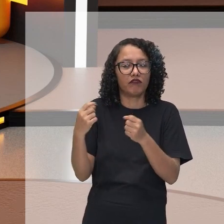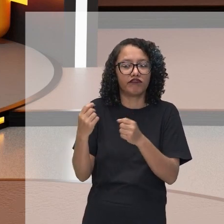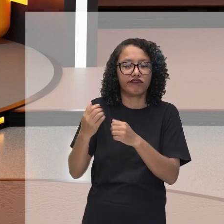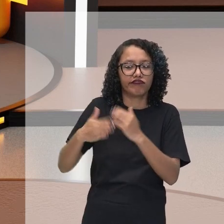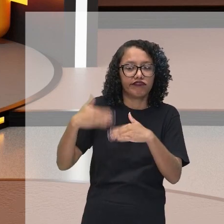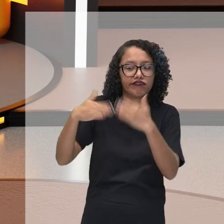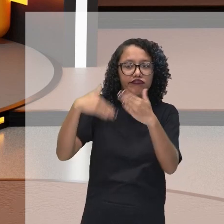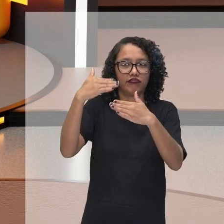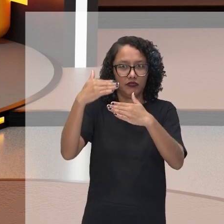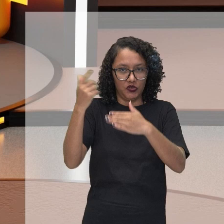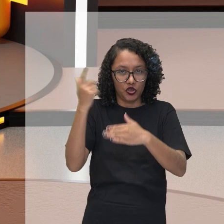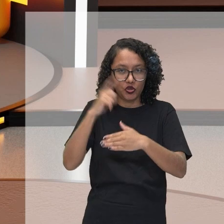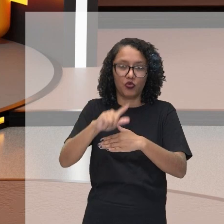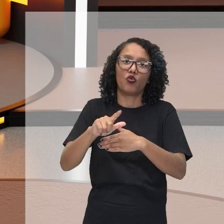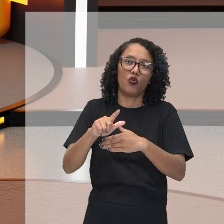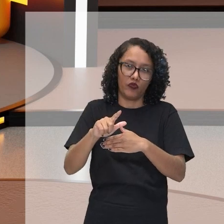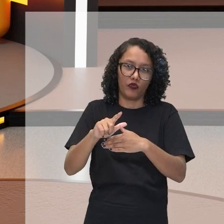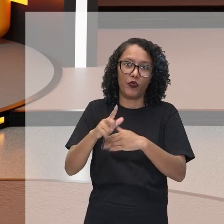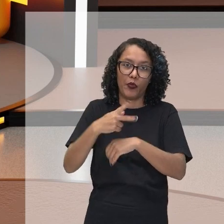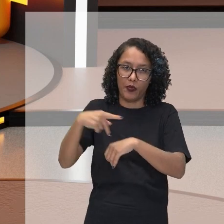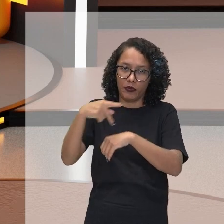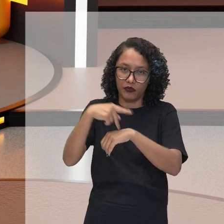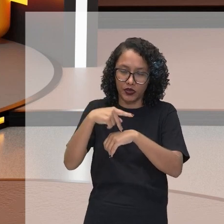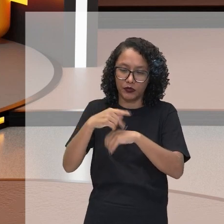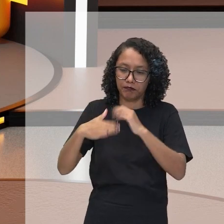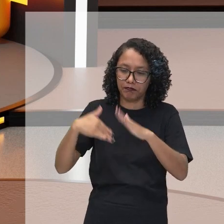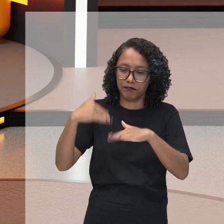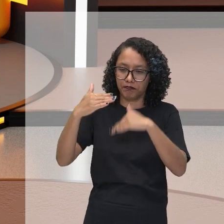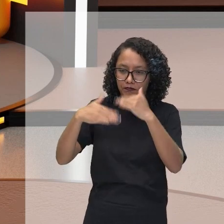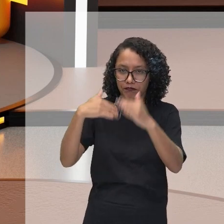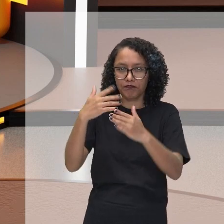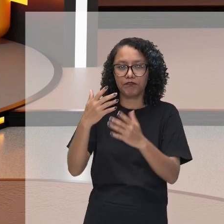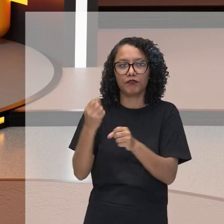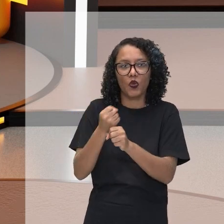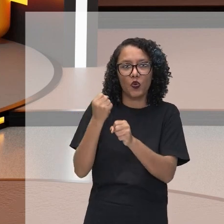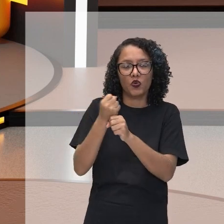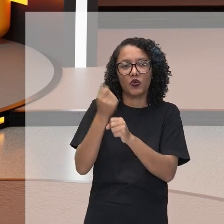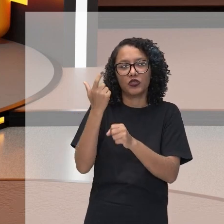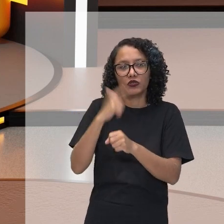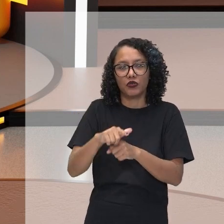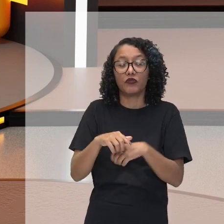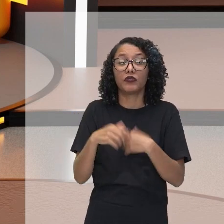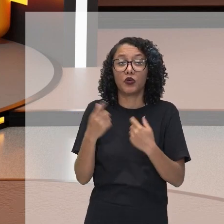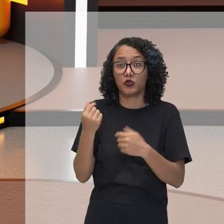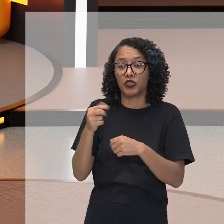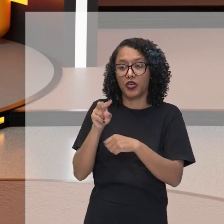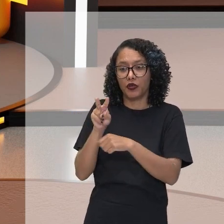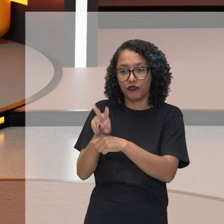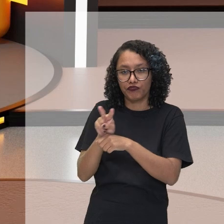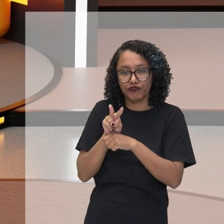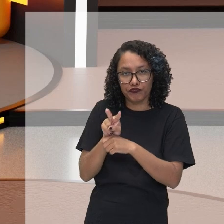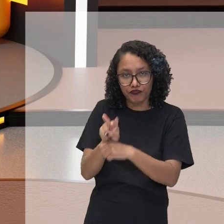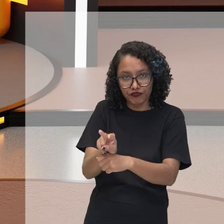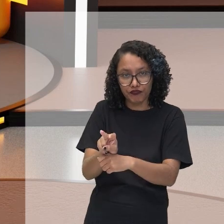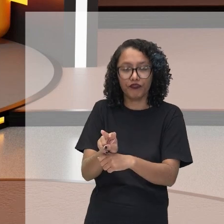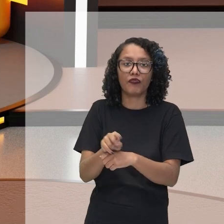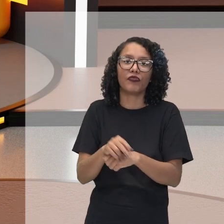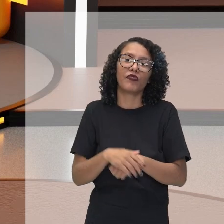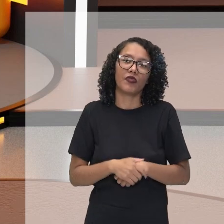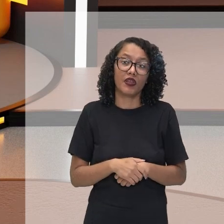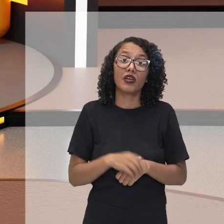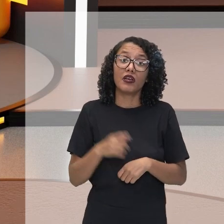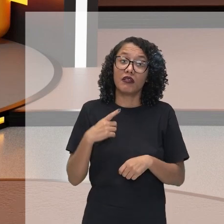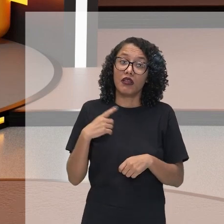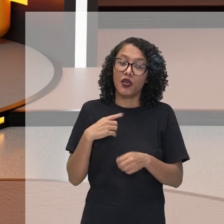o Japão. O que o Japão ele vai fazer? Vai pegar emprestado esse dinheiro, os Estados Unidos vai dar um prazo